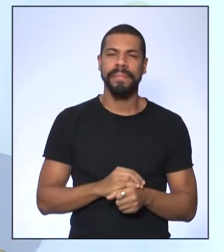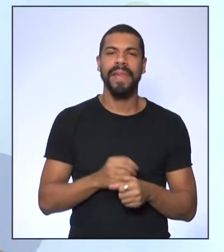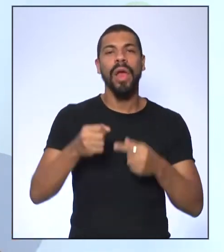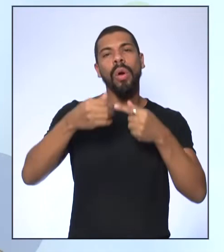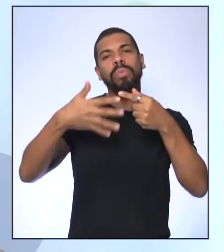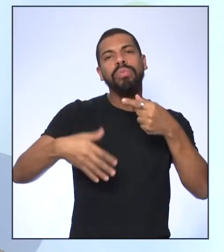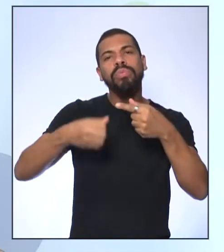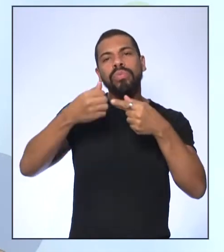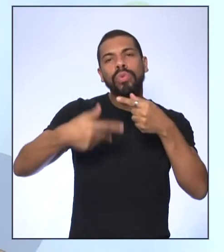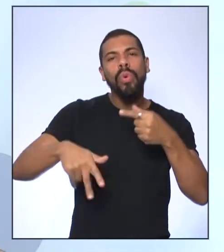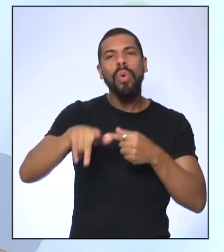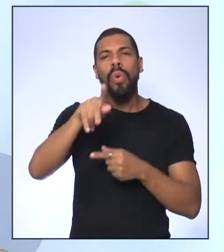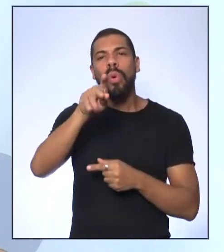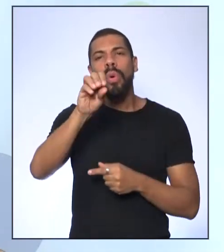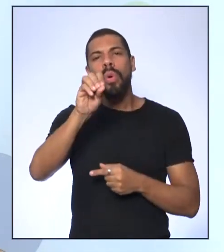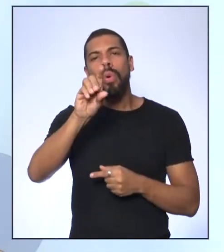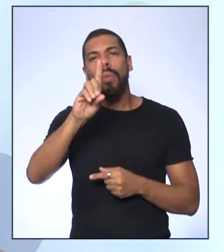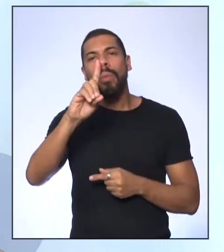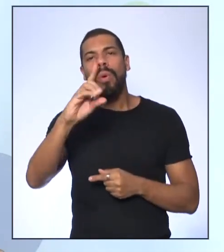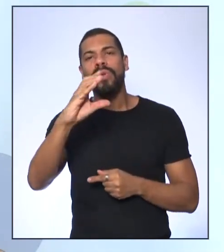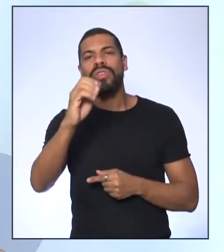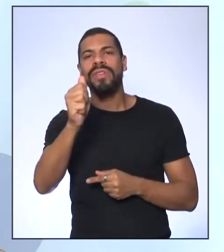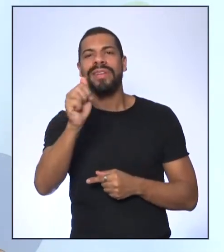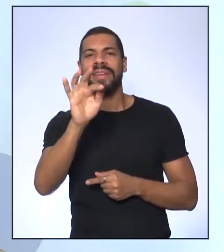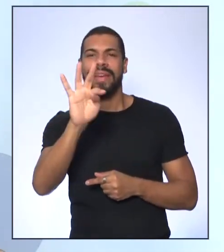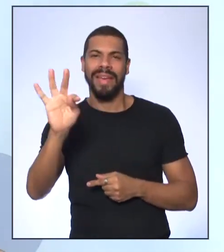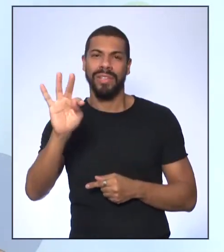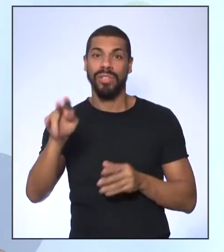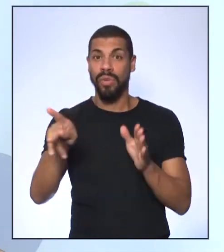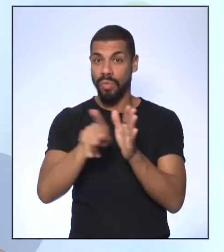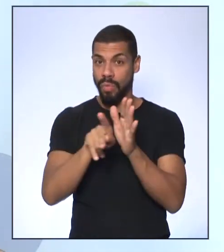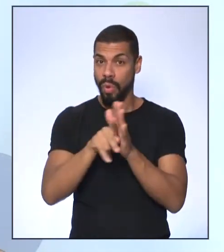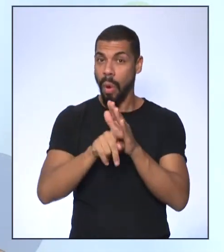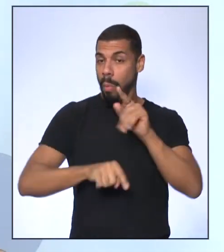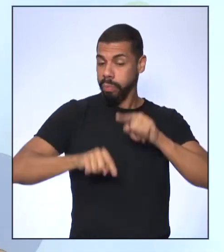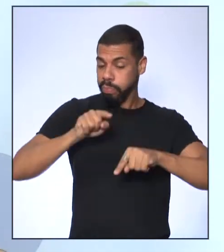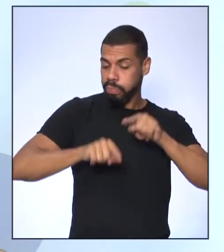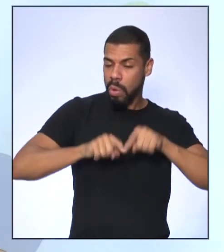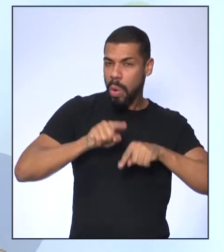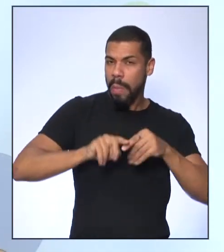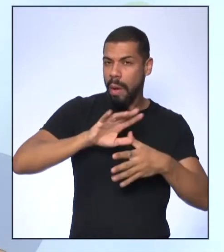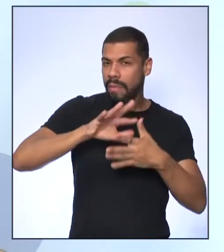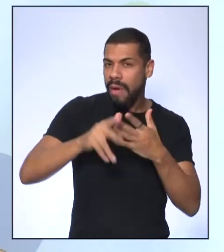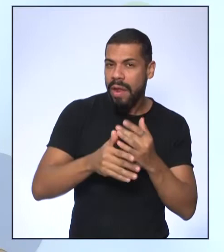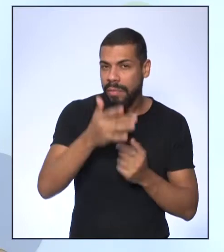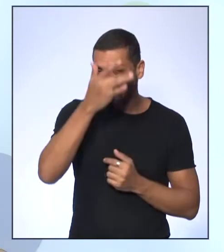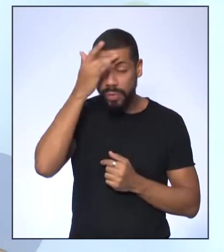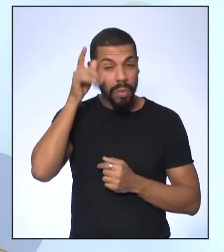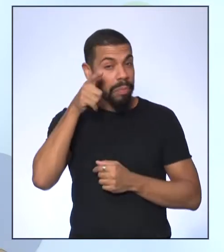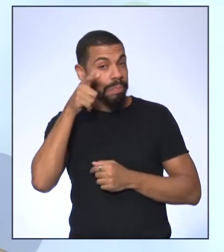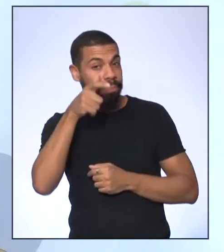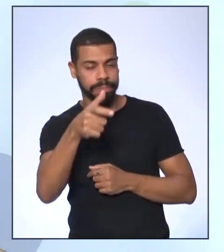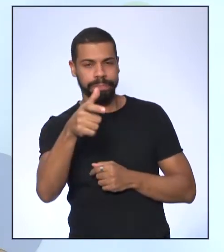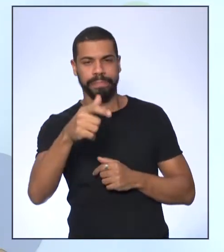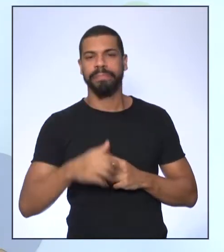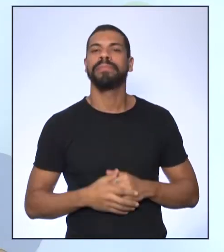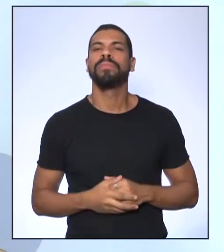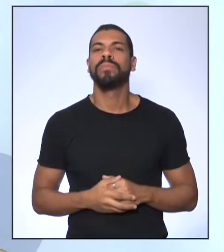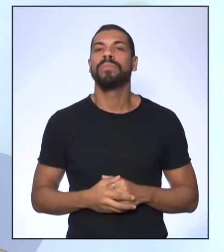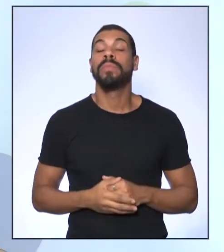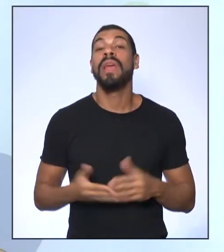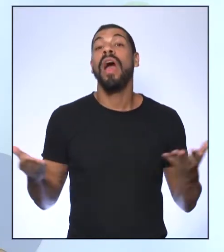que hoje permite que você insira arquivos de áudio que podem ser apreendidos por várias pessoas. Qual que é o desafio dessa aula?